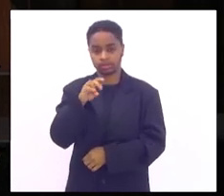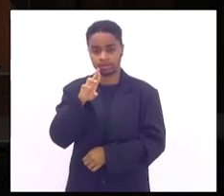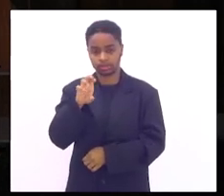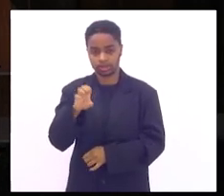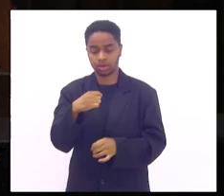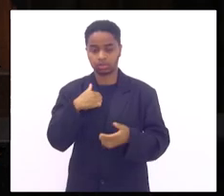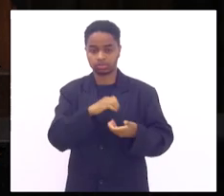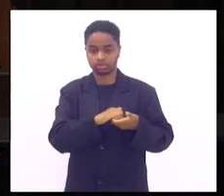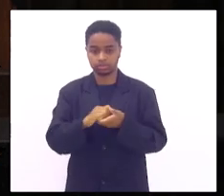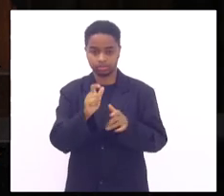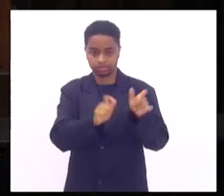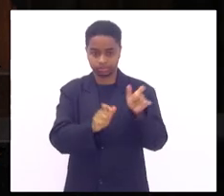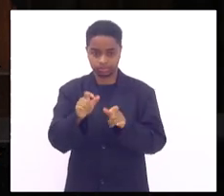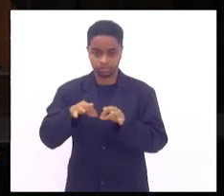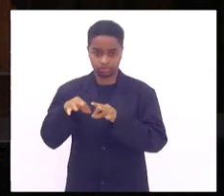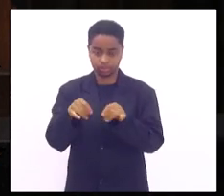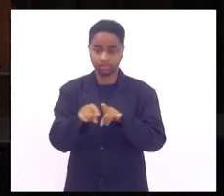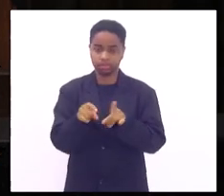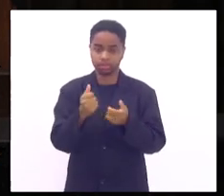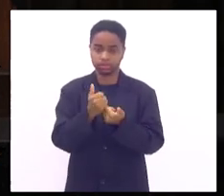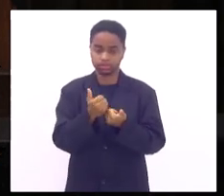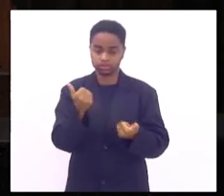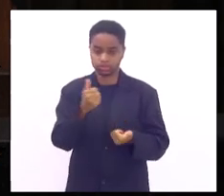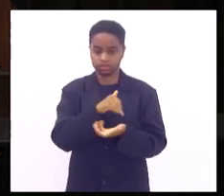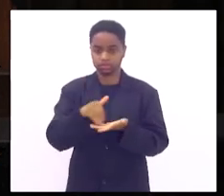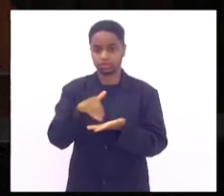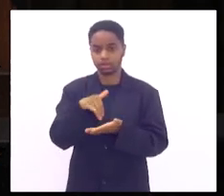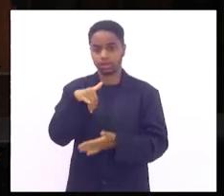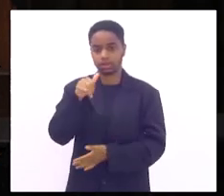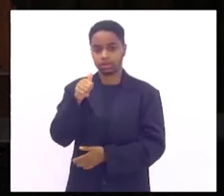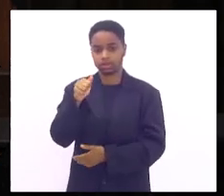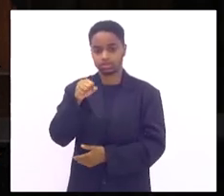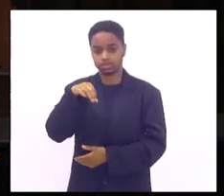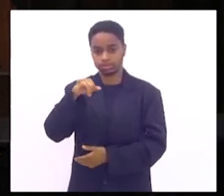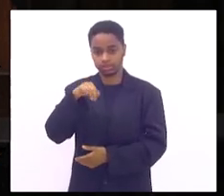Na pessoa da subsecretária Yasmin, cumprimentar todas as